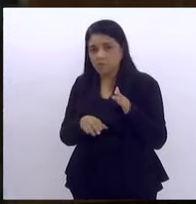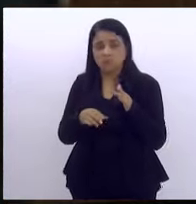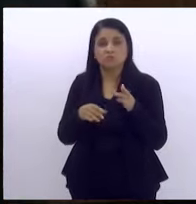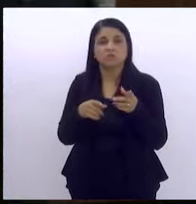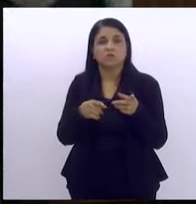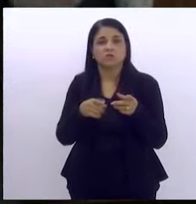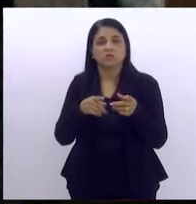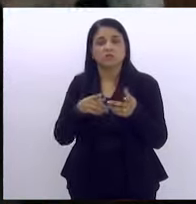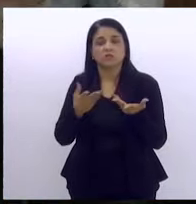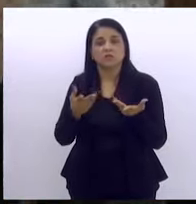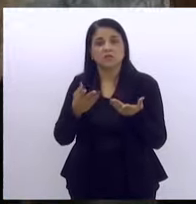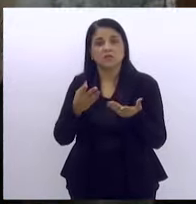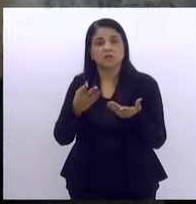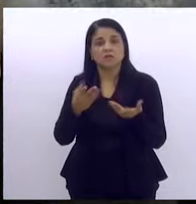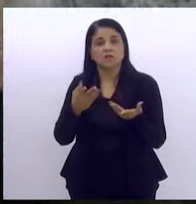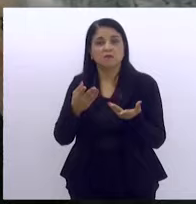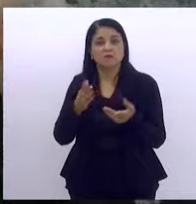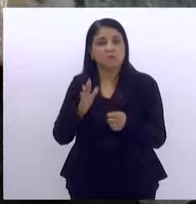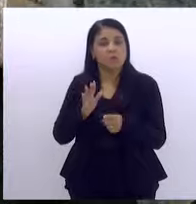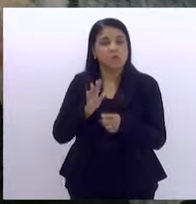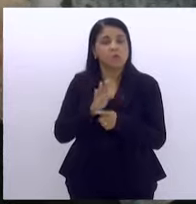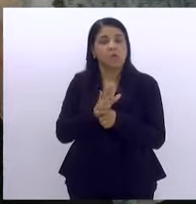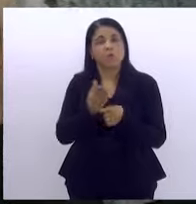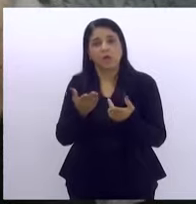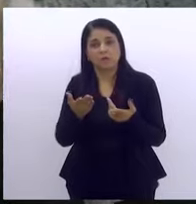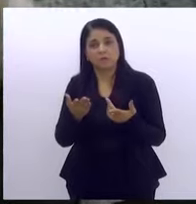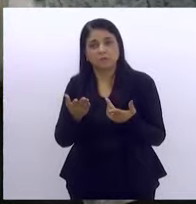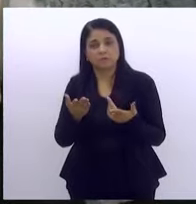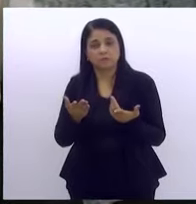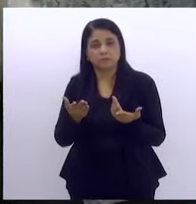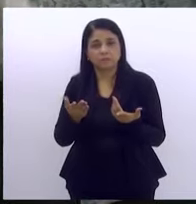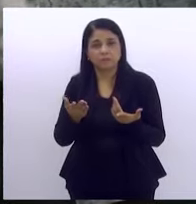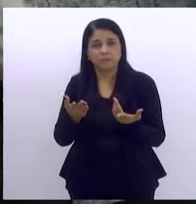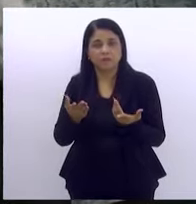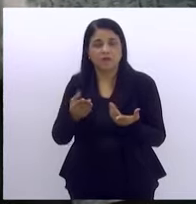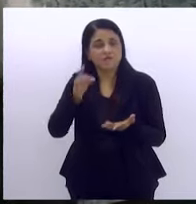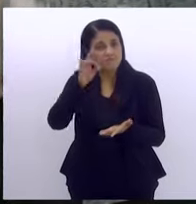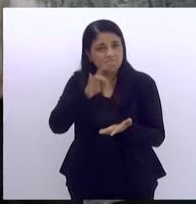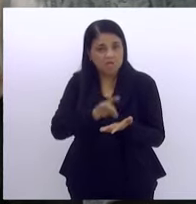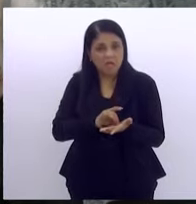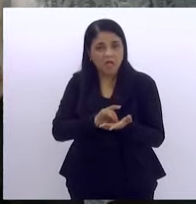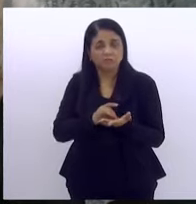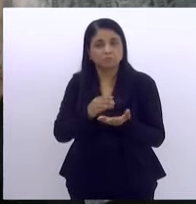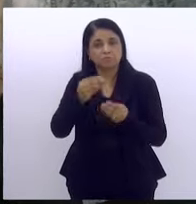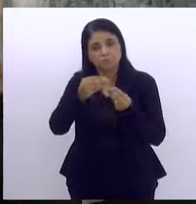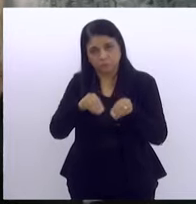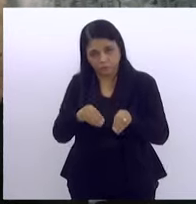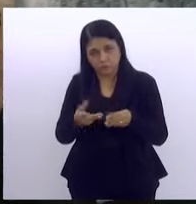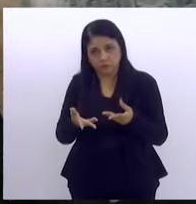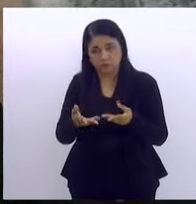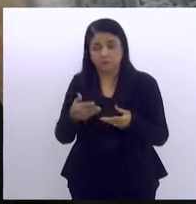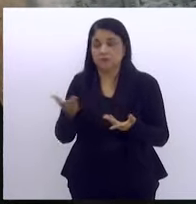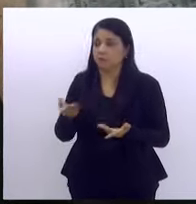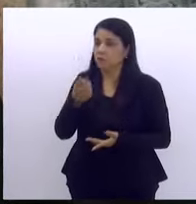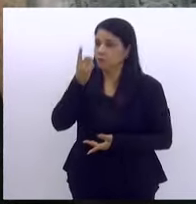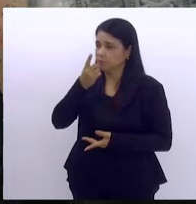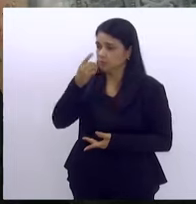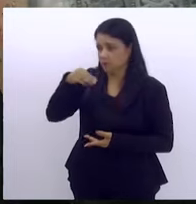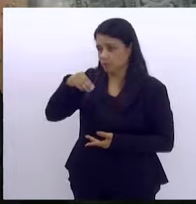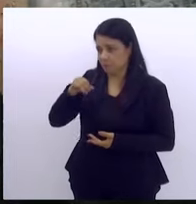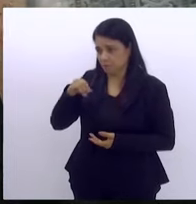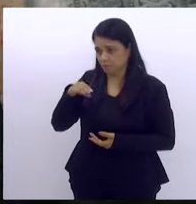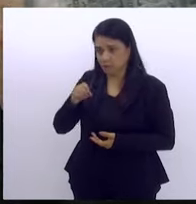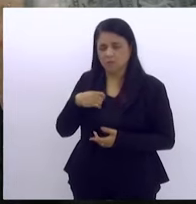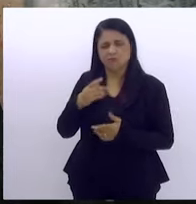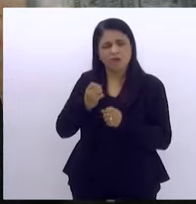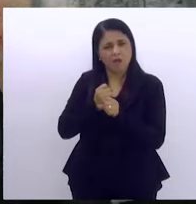violação do direito à verdade, né? Do direito humano à verdade. Então, o deputado Mink não é de hoje, é de muitos anos aqui